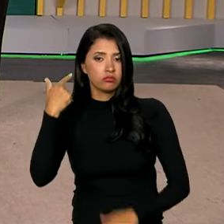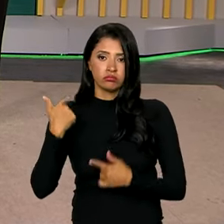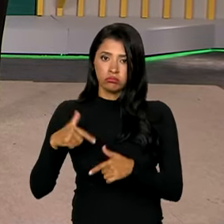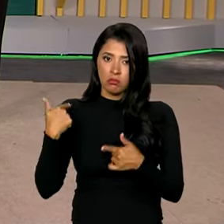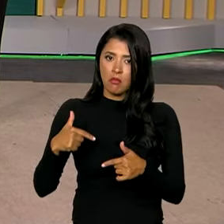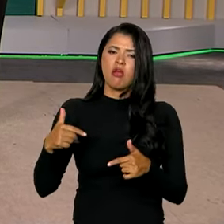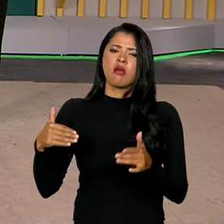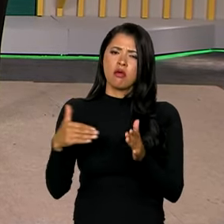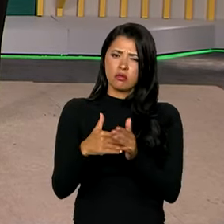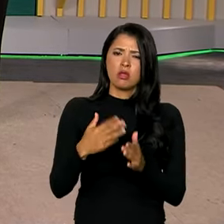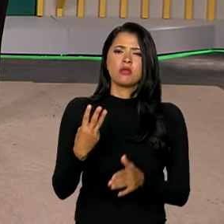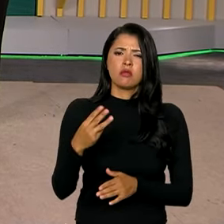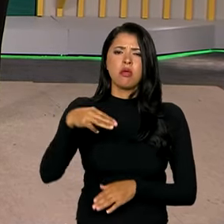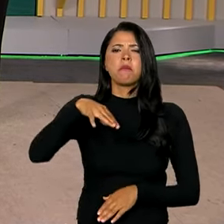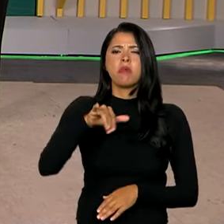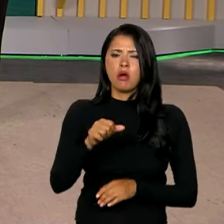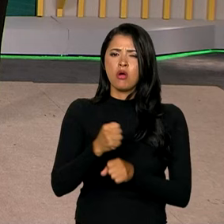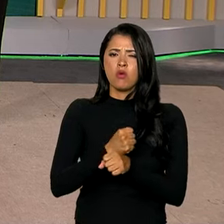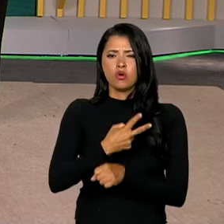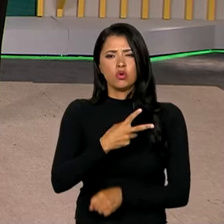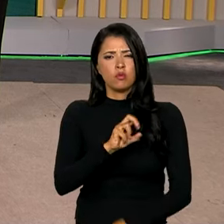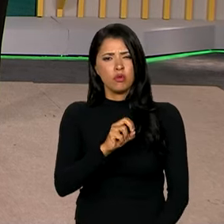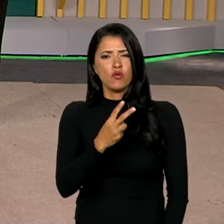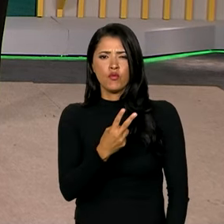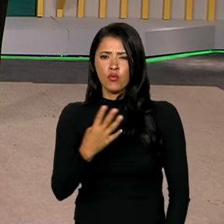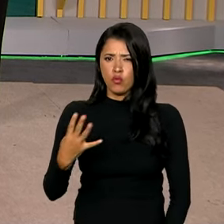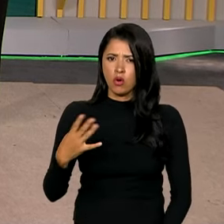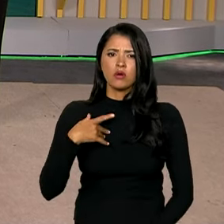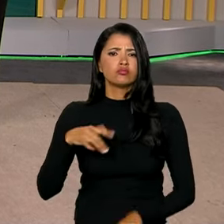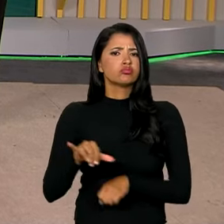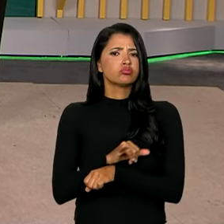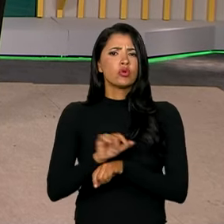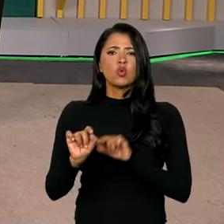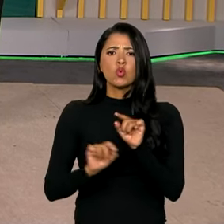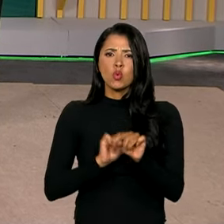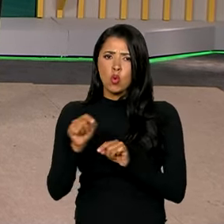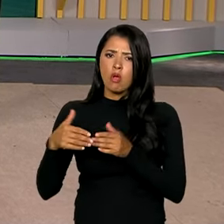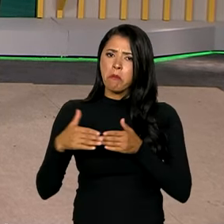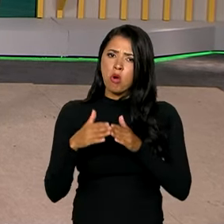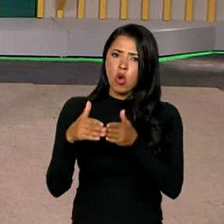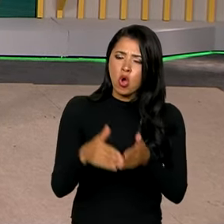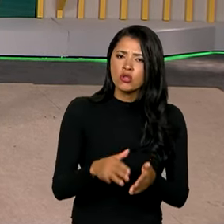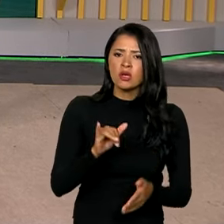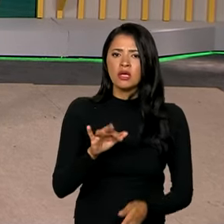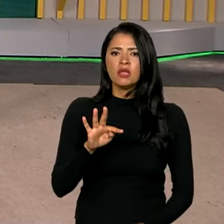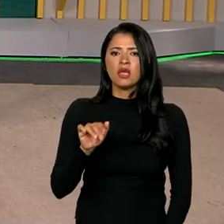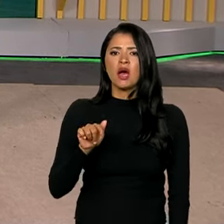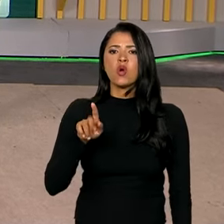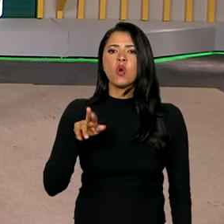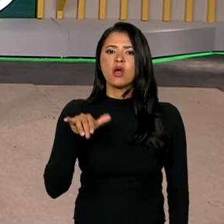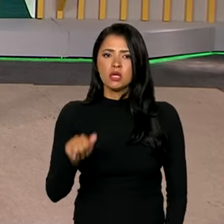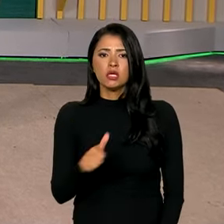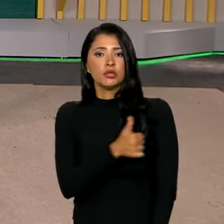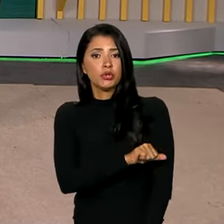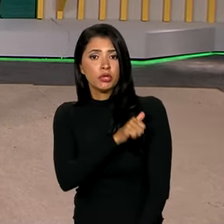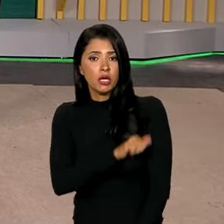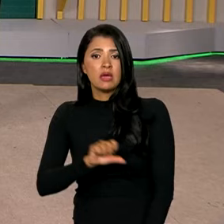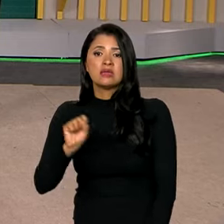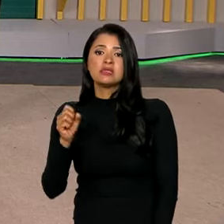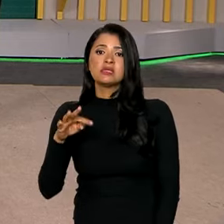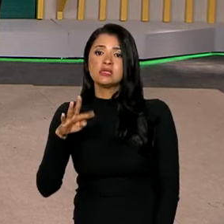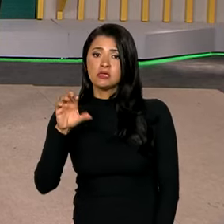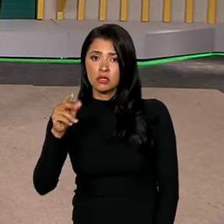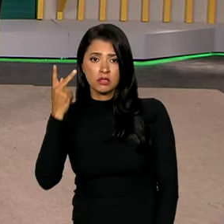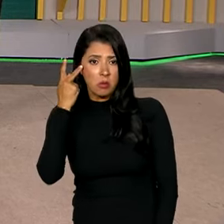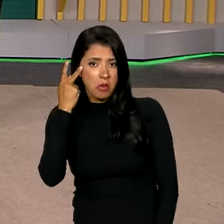deve durar até o dia 3 de maio de 2024. A medida abrange os portos de Itaguaí, Rio de Janeiro e Santos, além